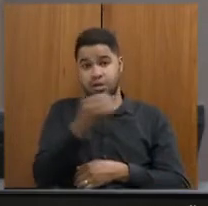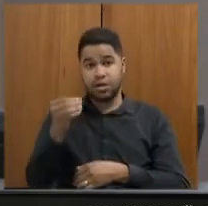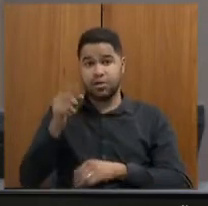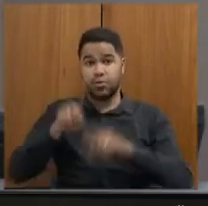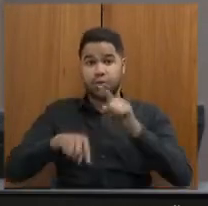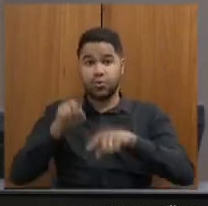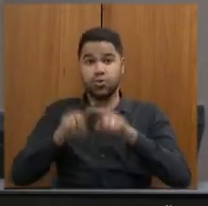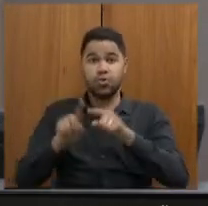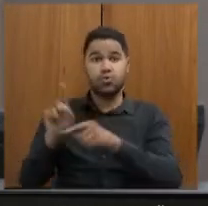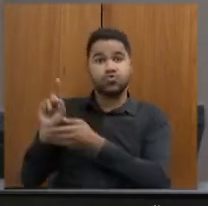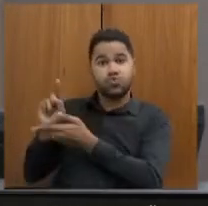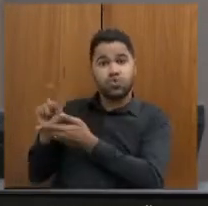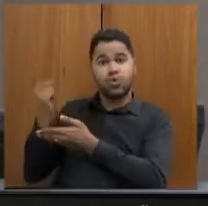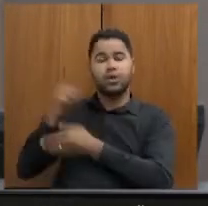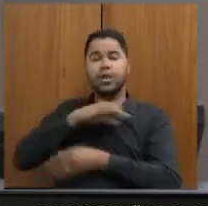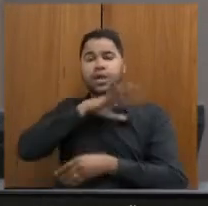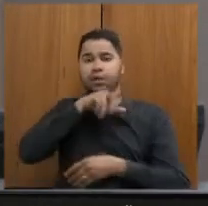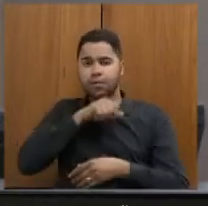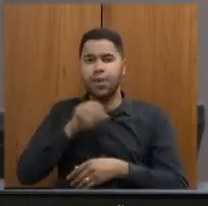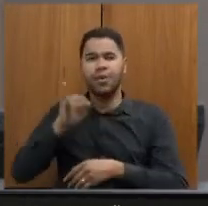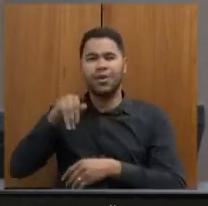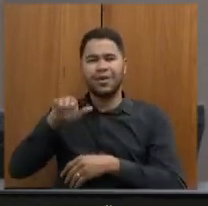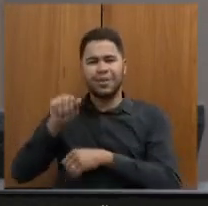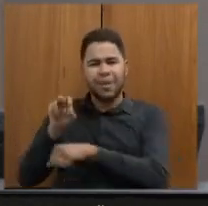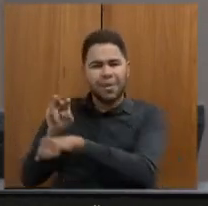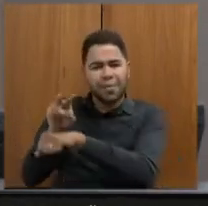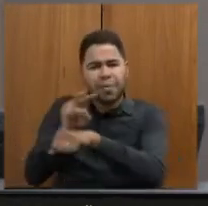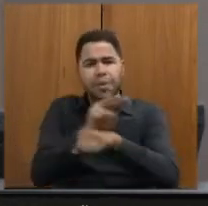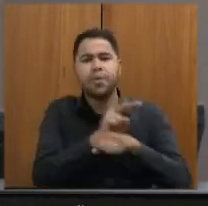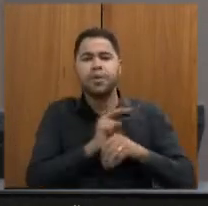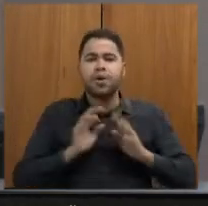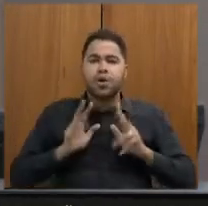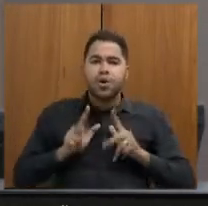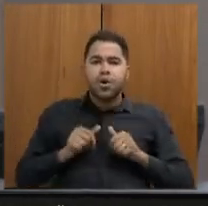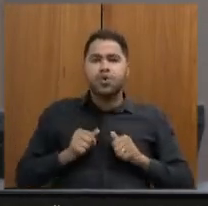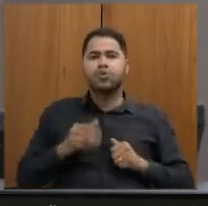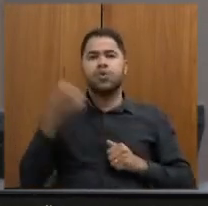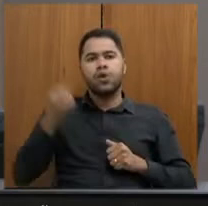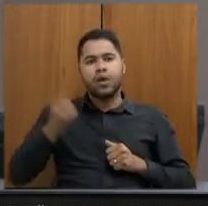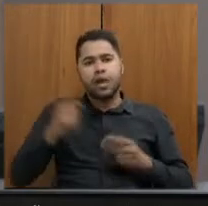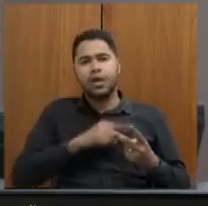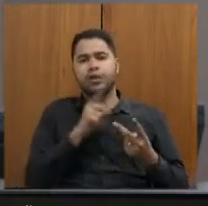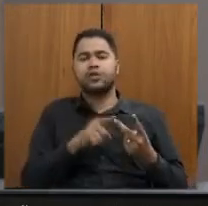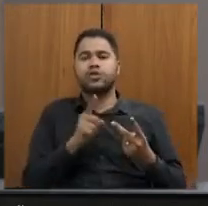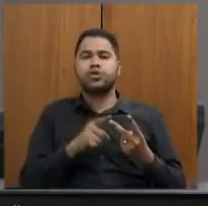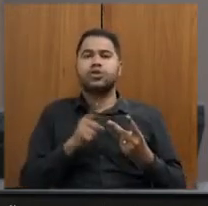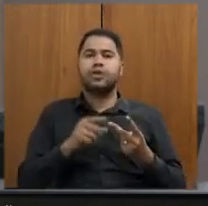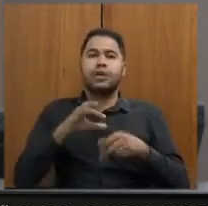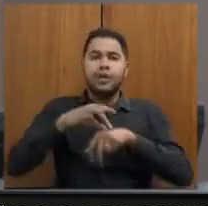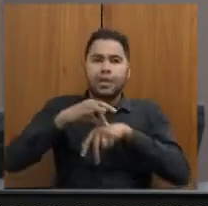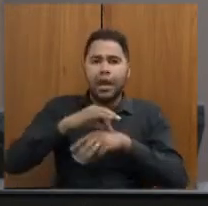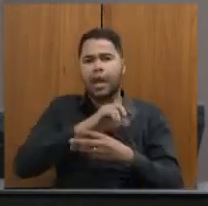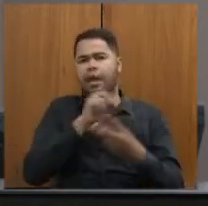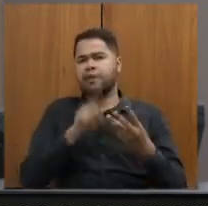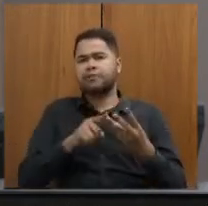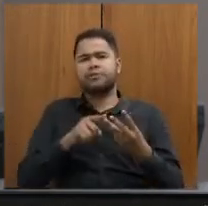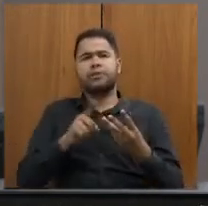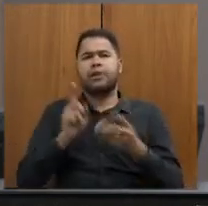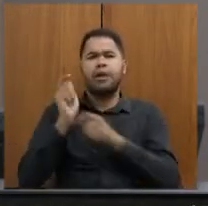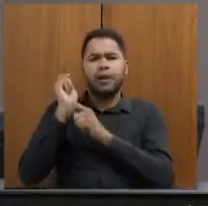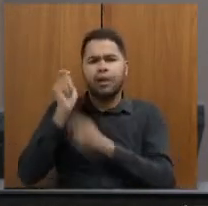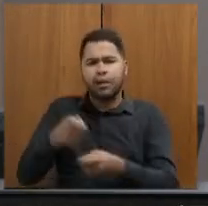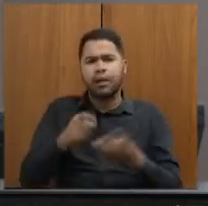e também fiscaliza toda a questão sanitária dos laticínios dos frigoríficos a produção de carne de lácteos de